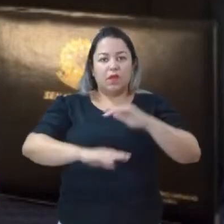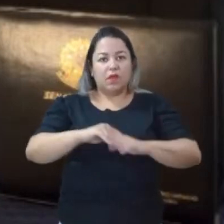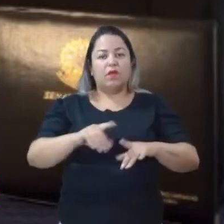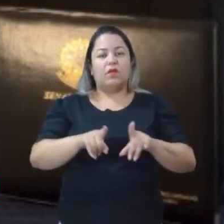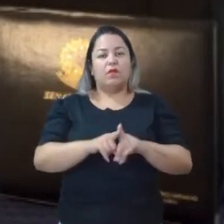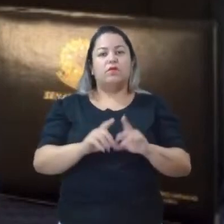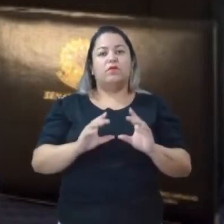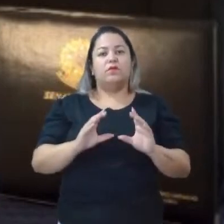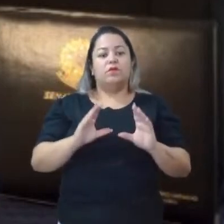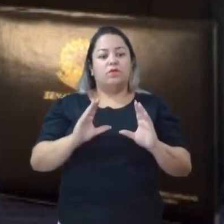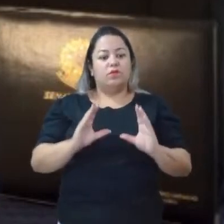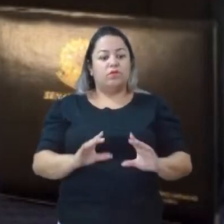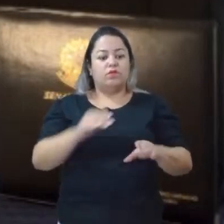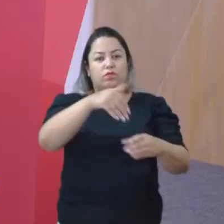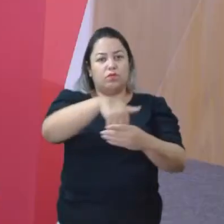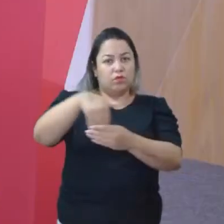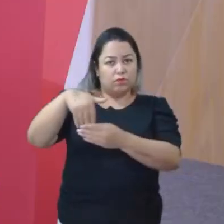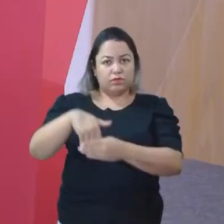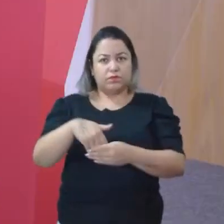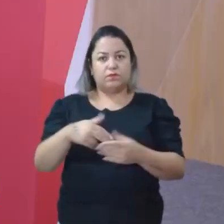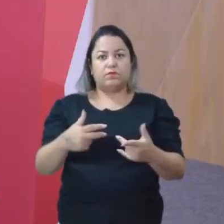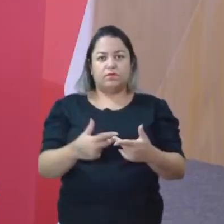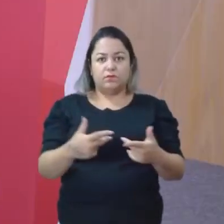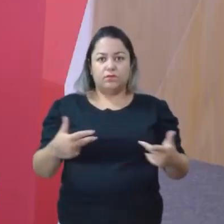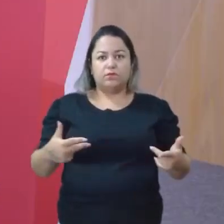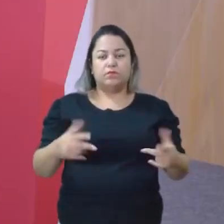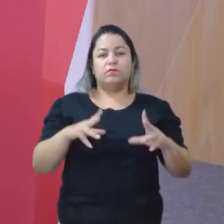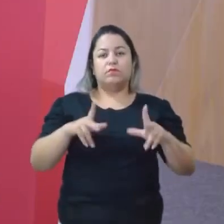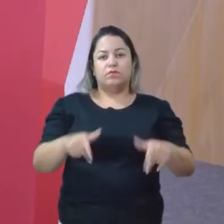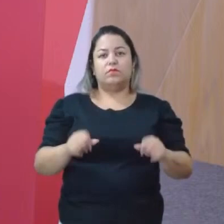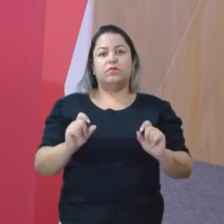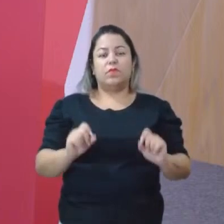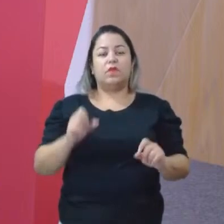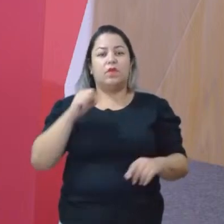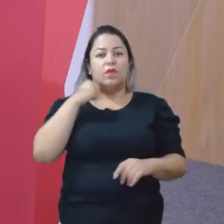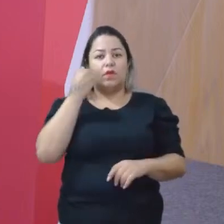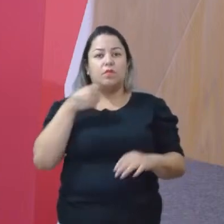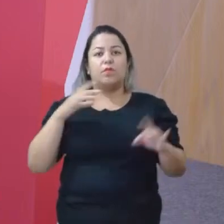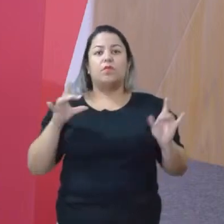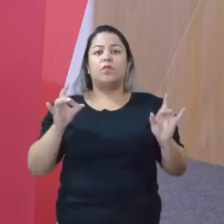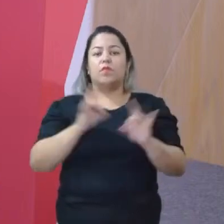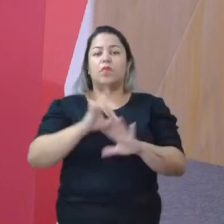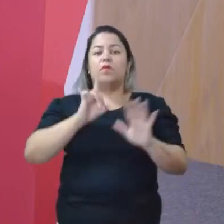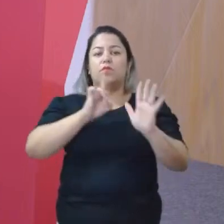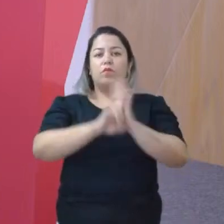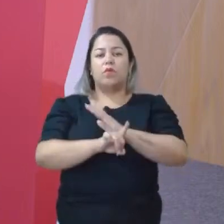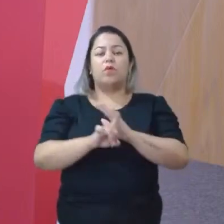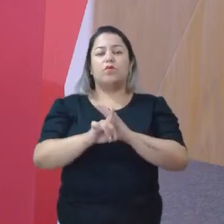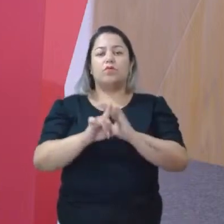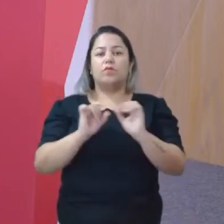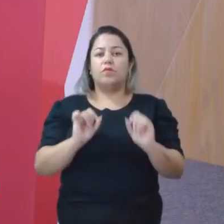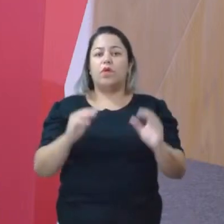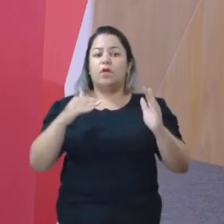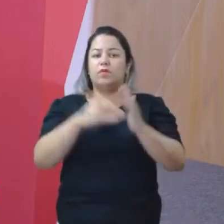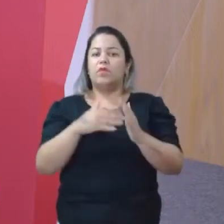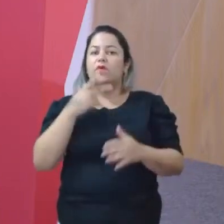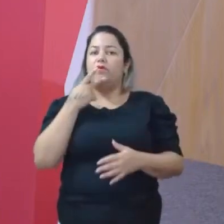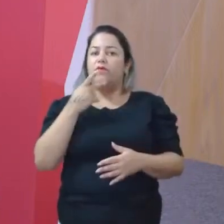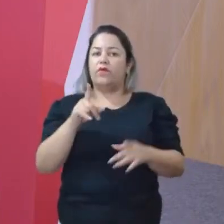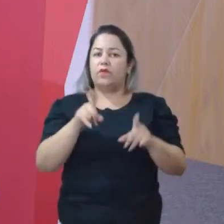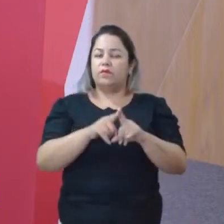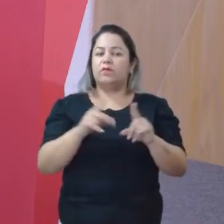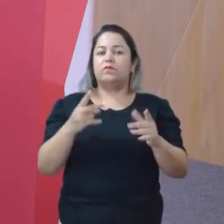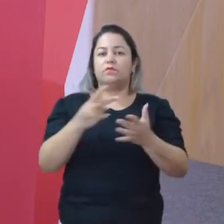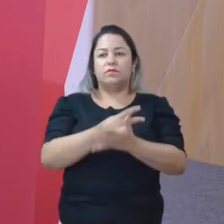integridade do processo eleitoral como um todo. Senador, só para finalizar, uma última pergunta, ainda falando sobre os